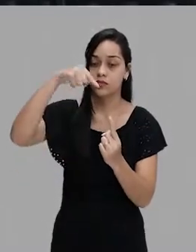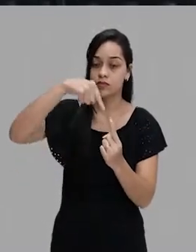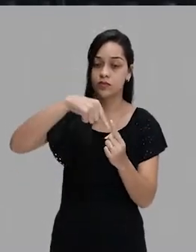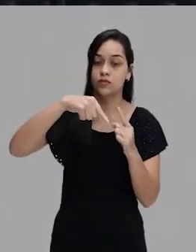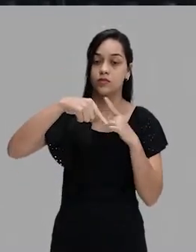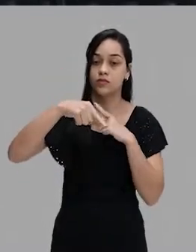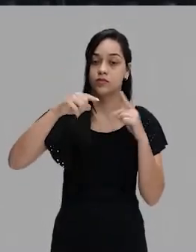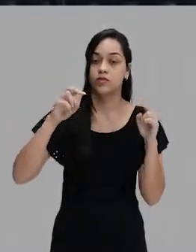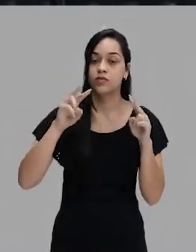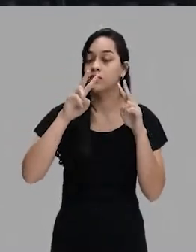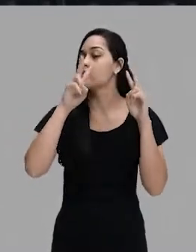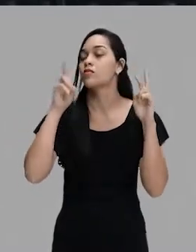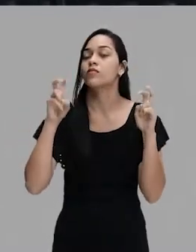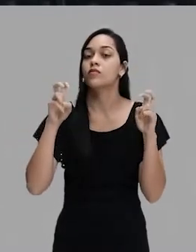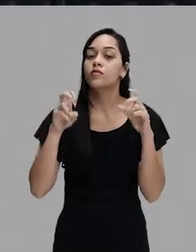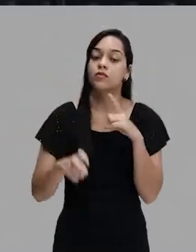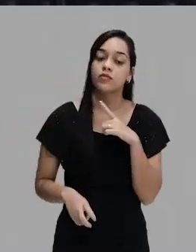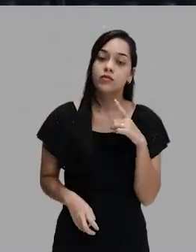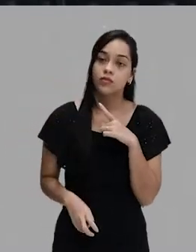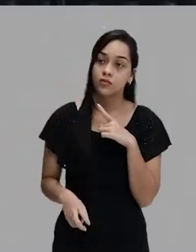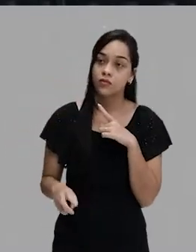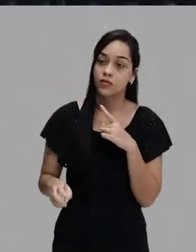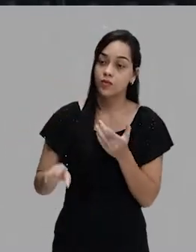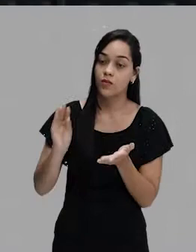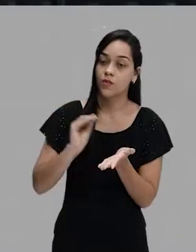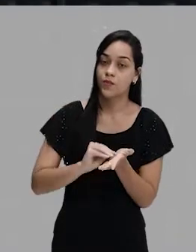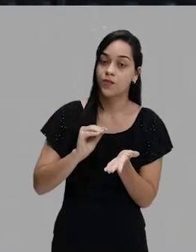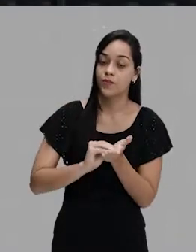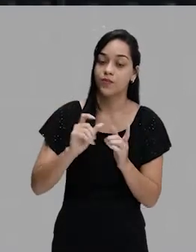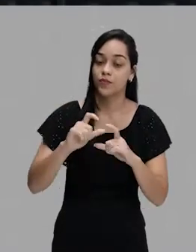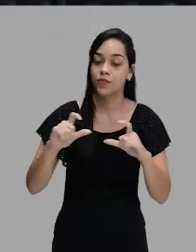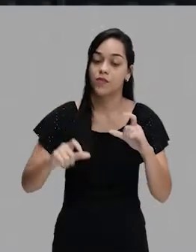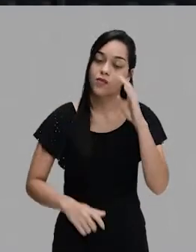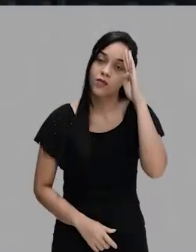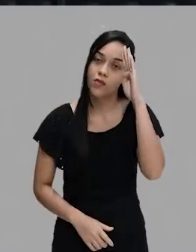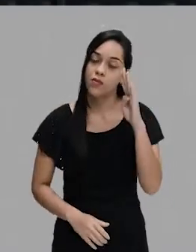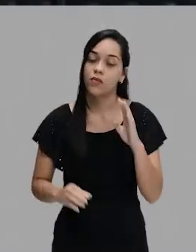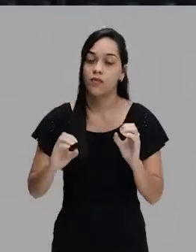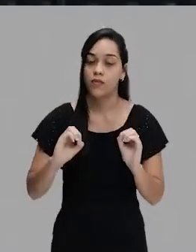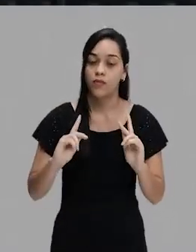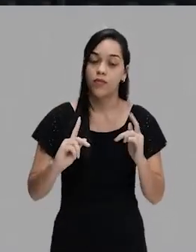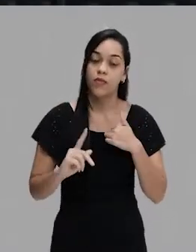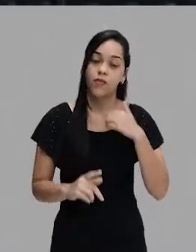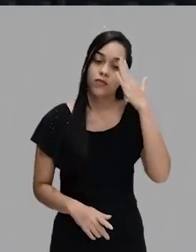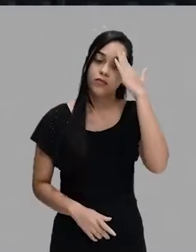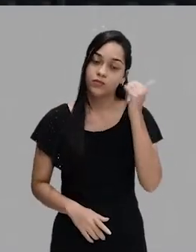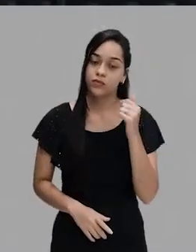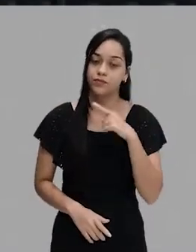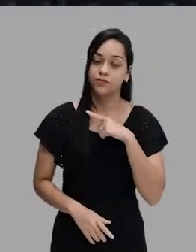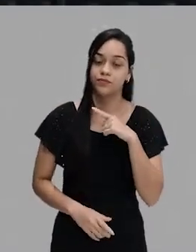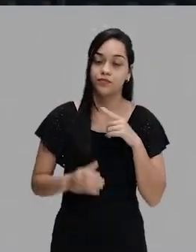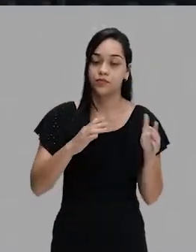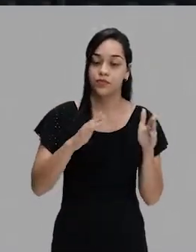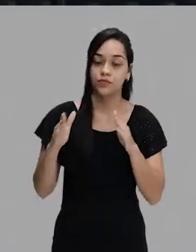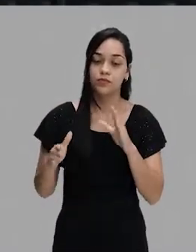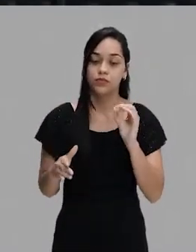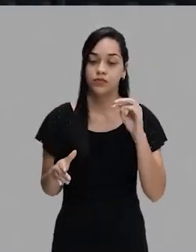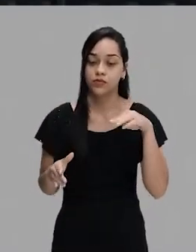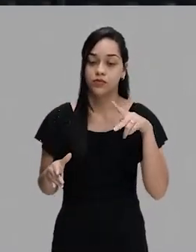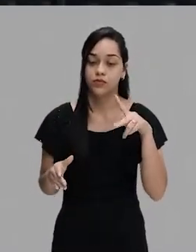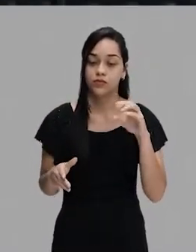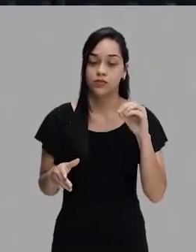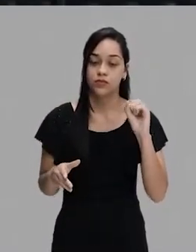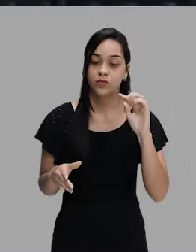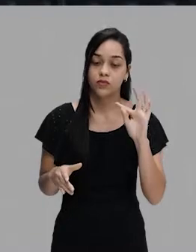do termo da oração que está faltando na oração principal, tá? Então, eu já sei que um período composto pode ter apenas